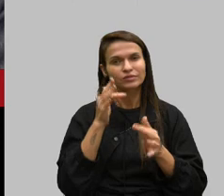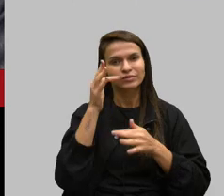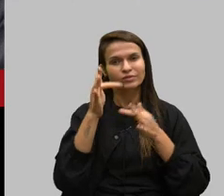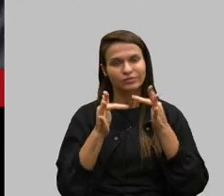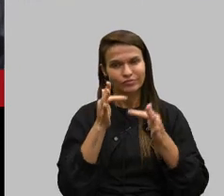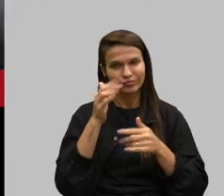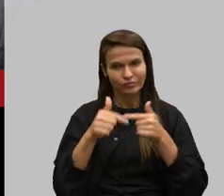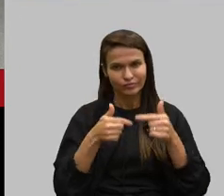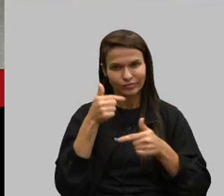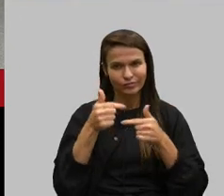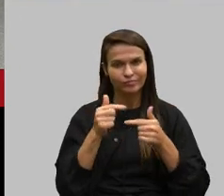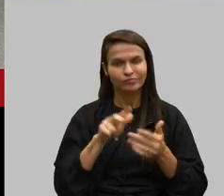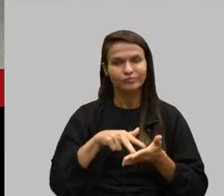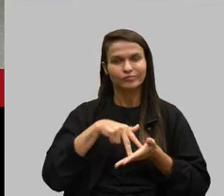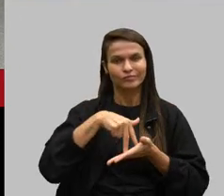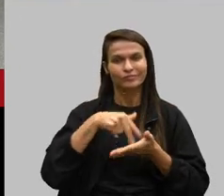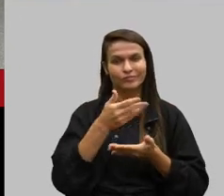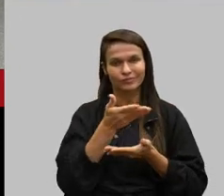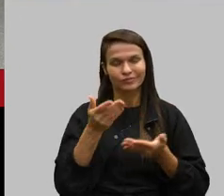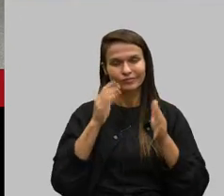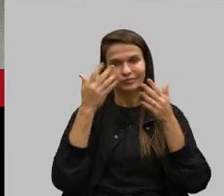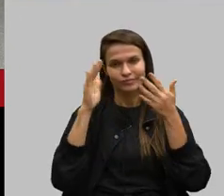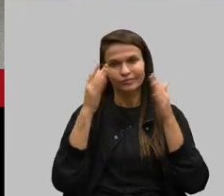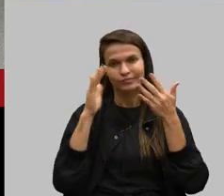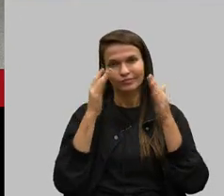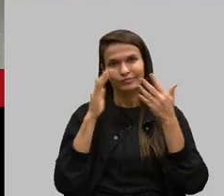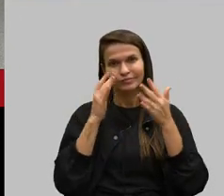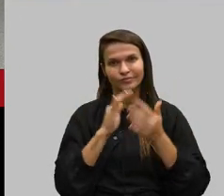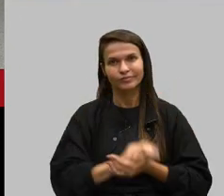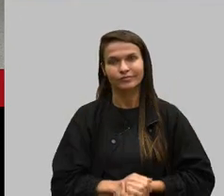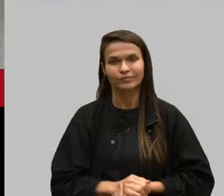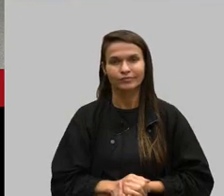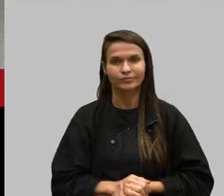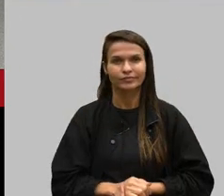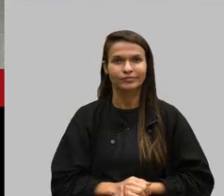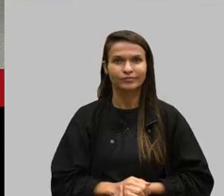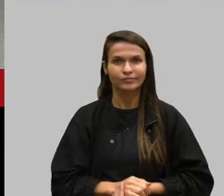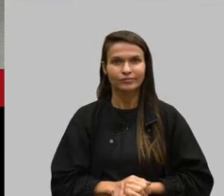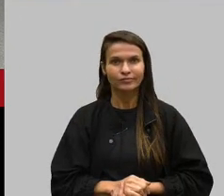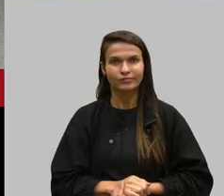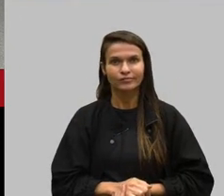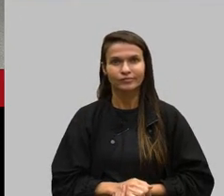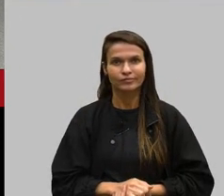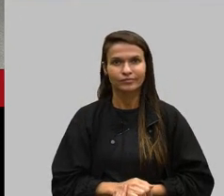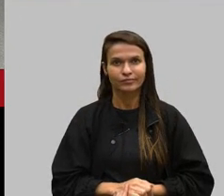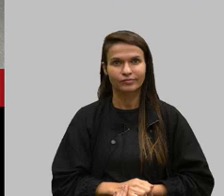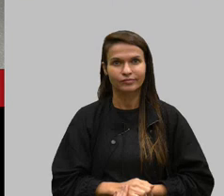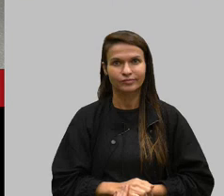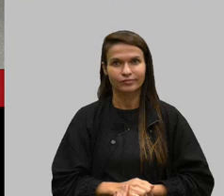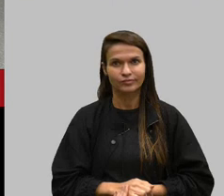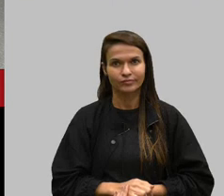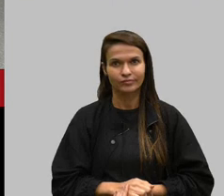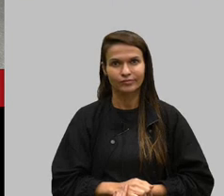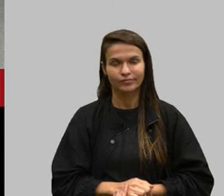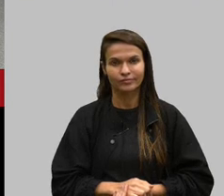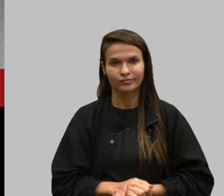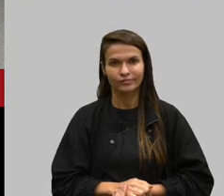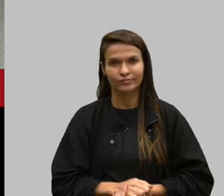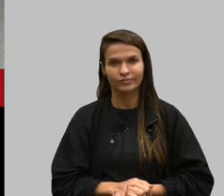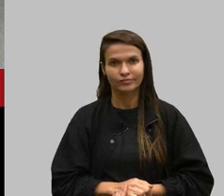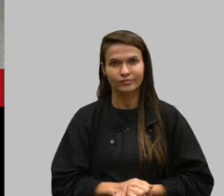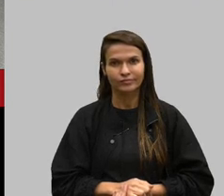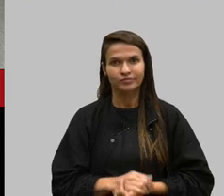estão de parabéns não desistiu Obrigado meu irmão palavra secretário obrigado viu Gustavo